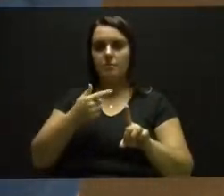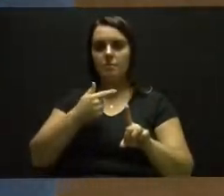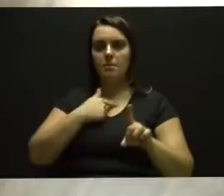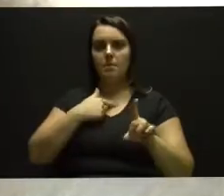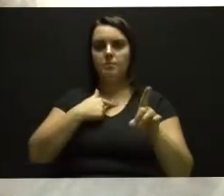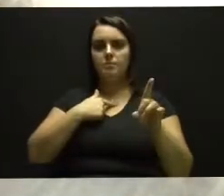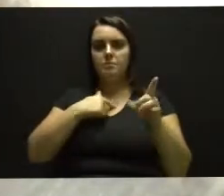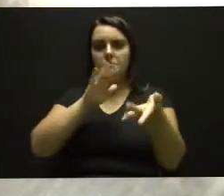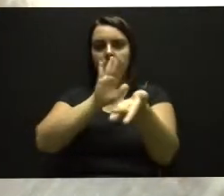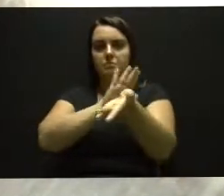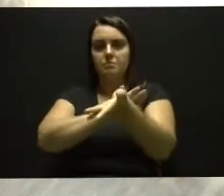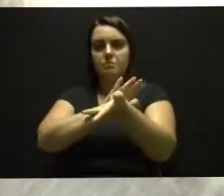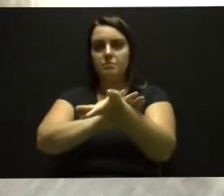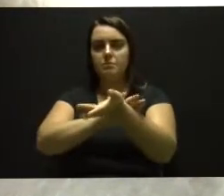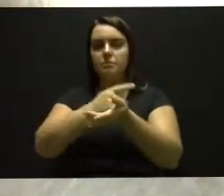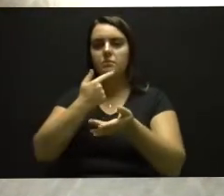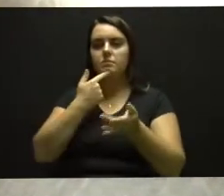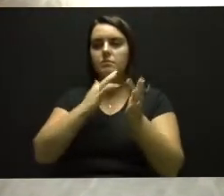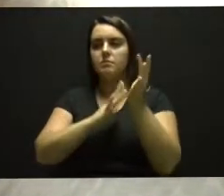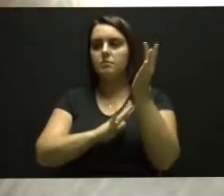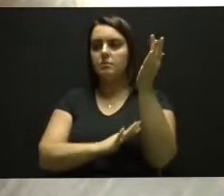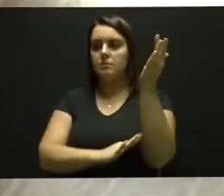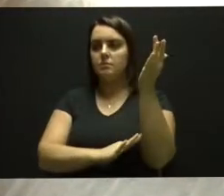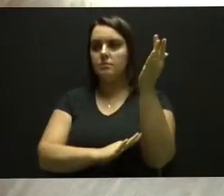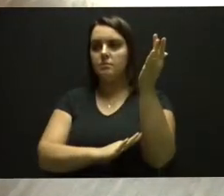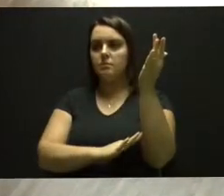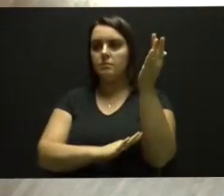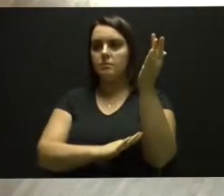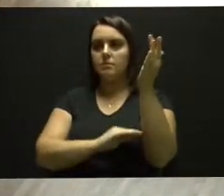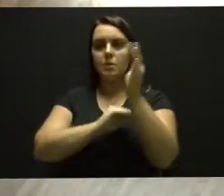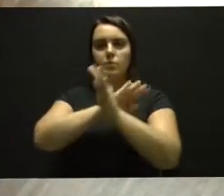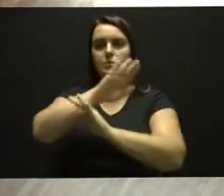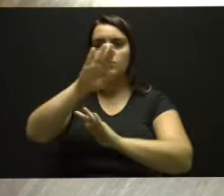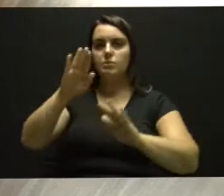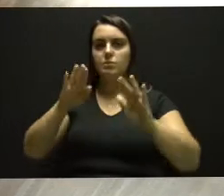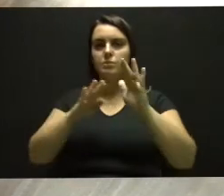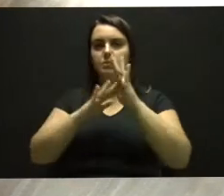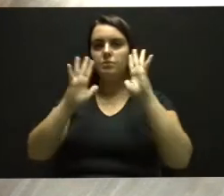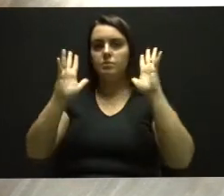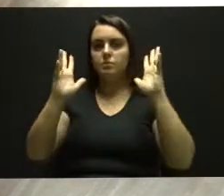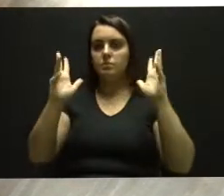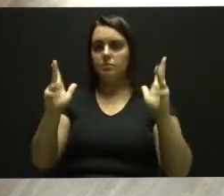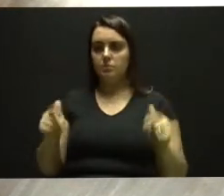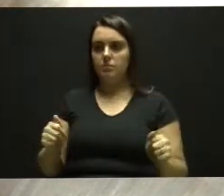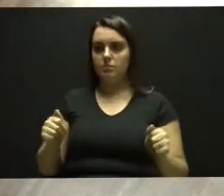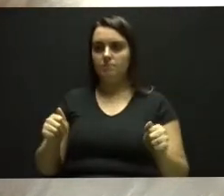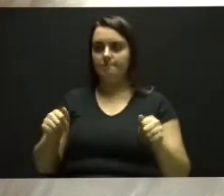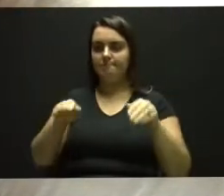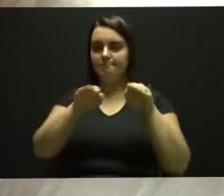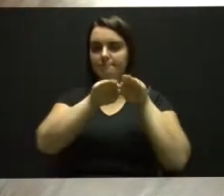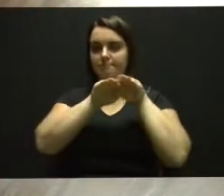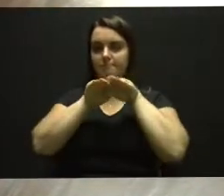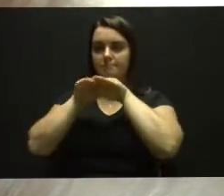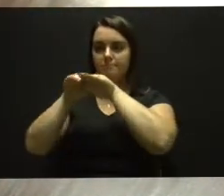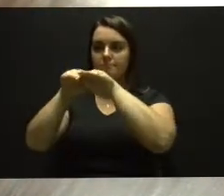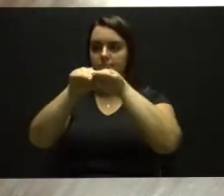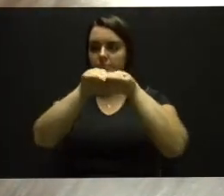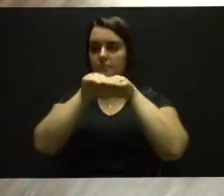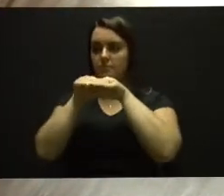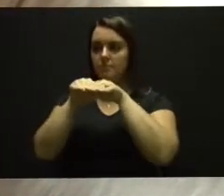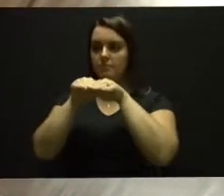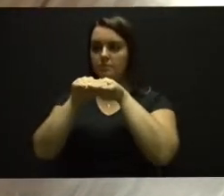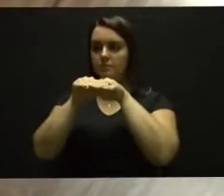corre apenas esse sangue que é de todos nós sangue da humanidade sangue do